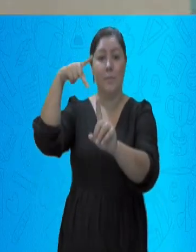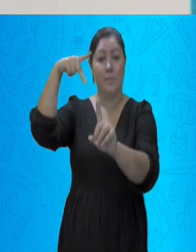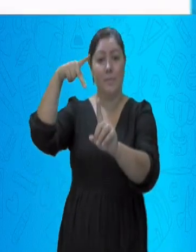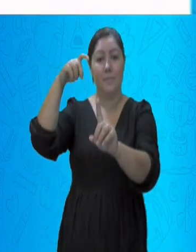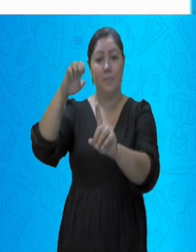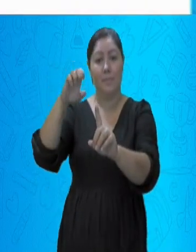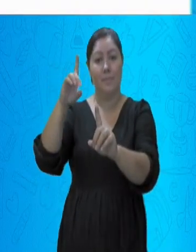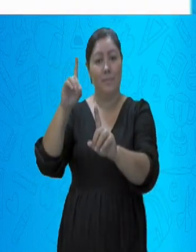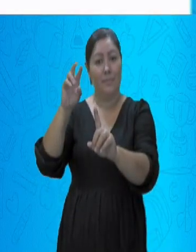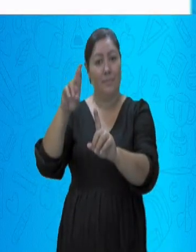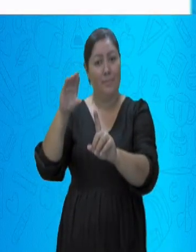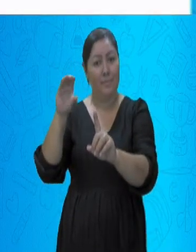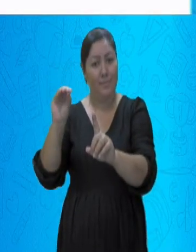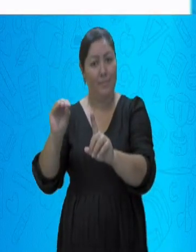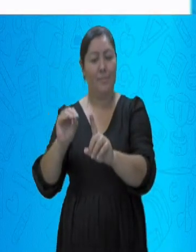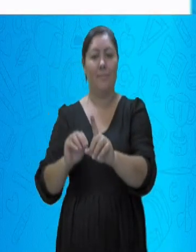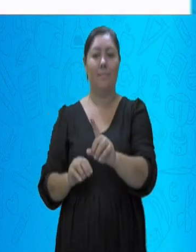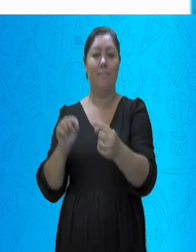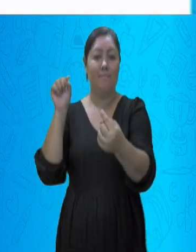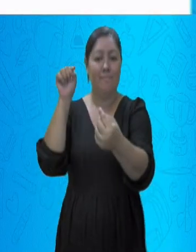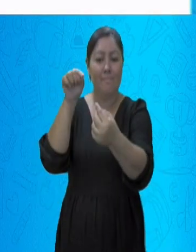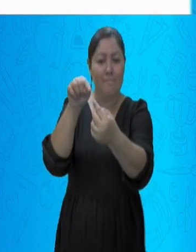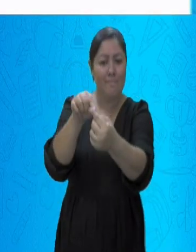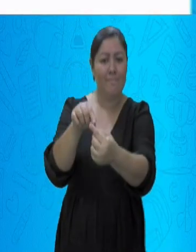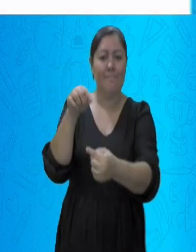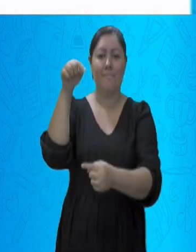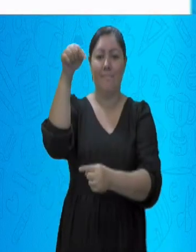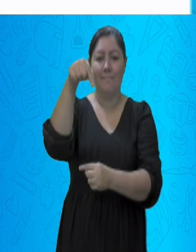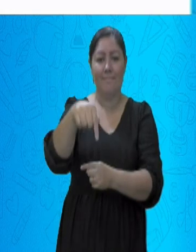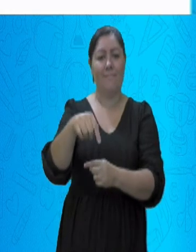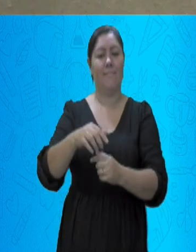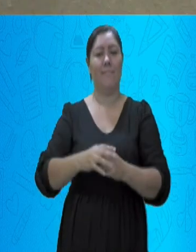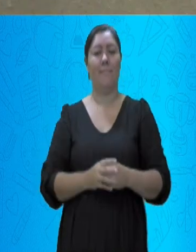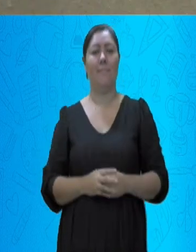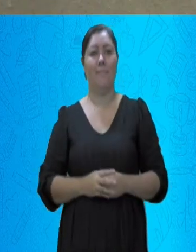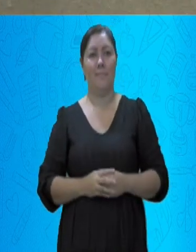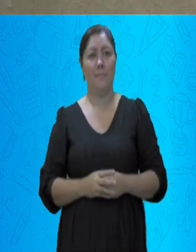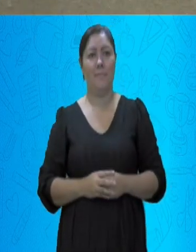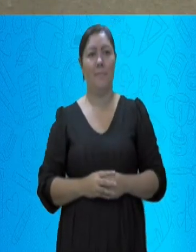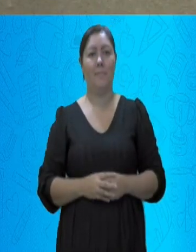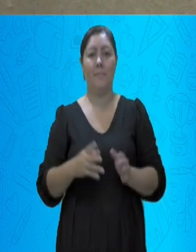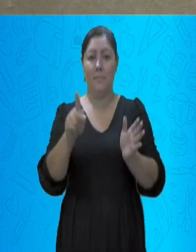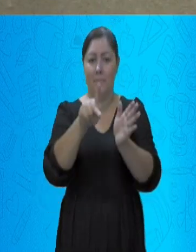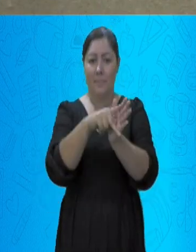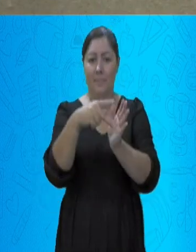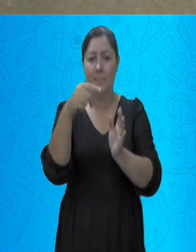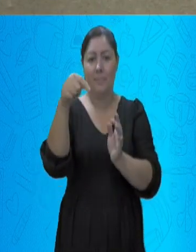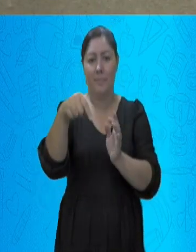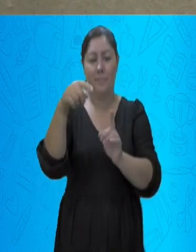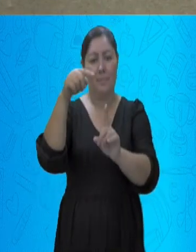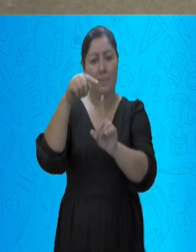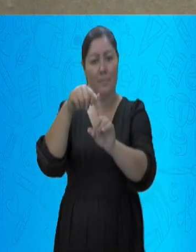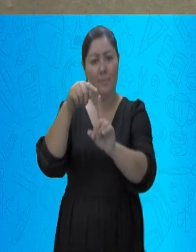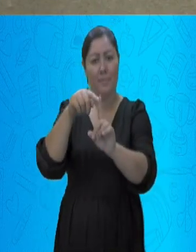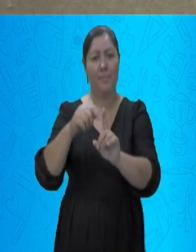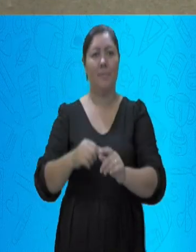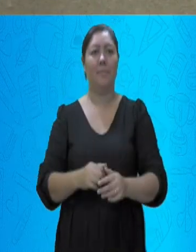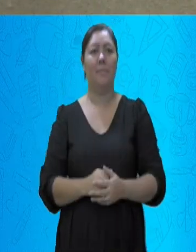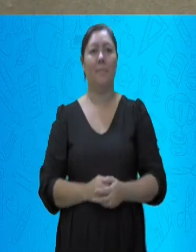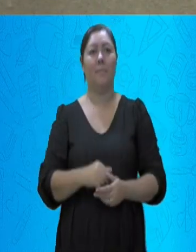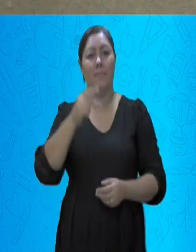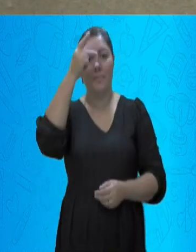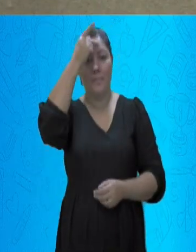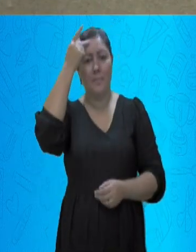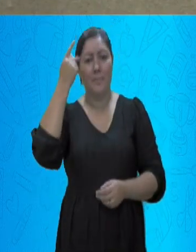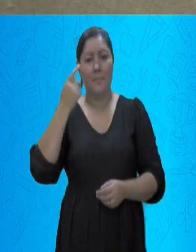nome ele dá uma propriedade àquela pessoa. Próprio, propriedade, nome próprio. Então,